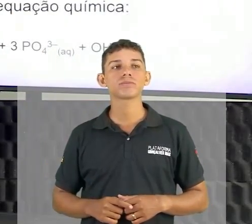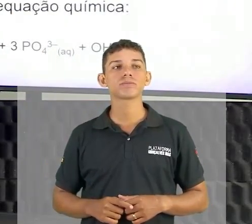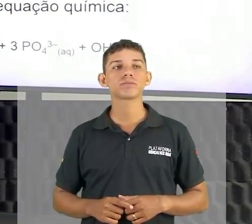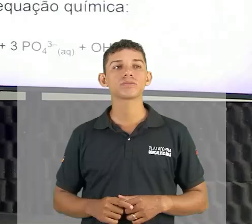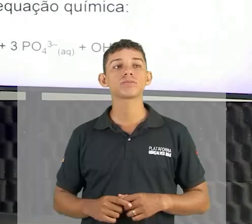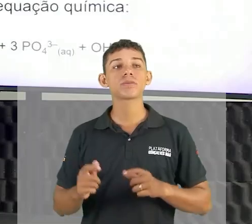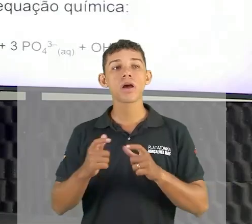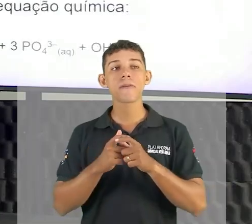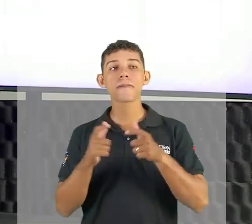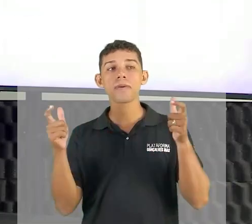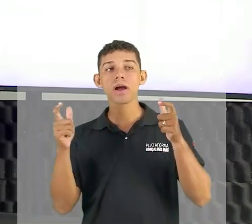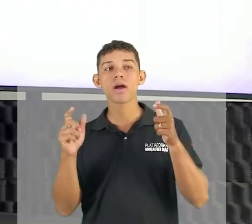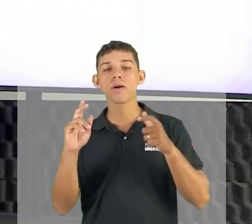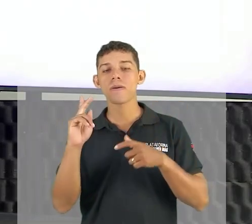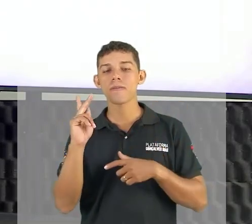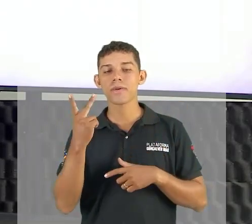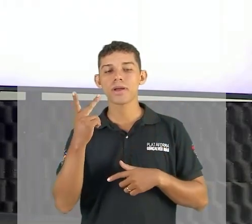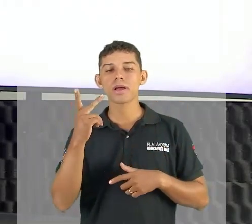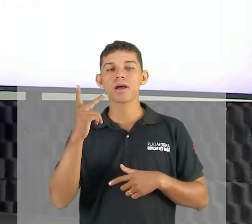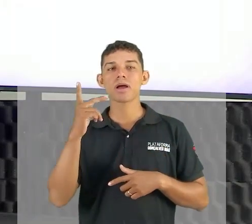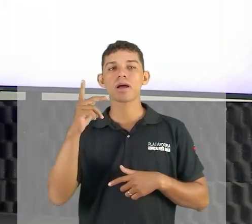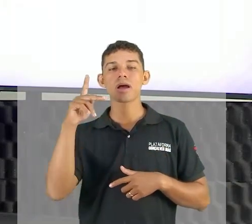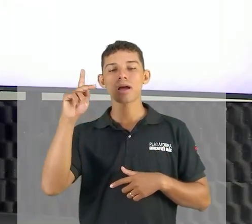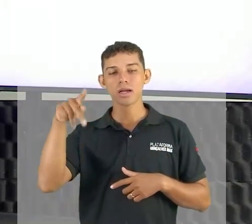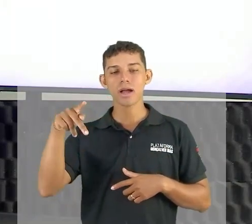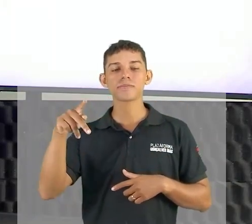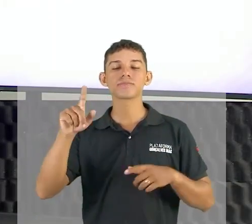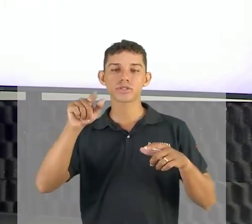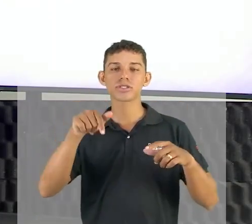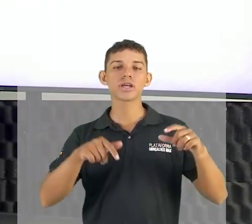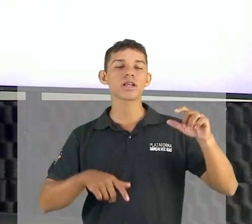maior pH, que seria no chá.